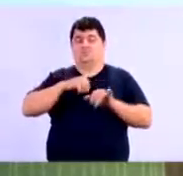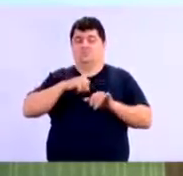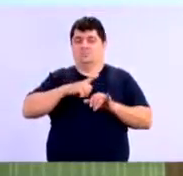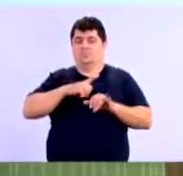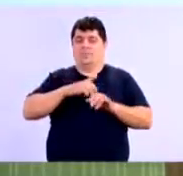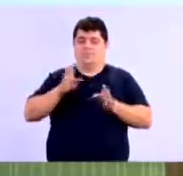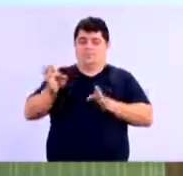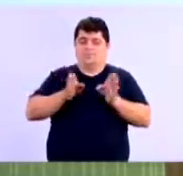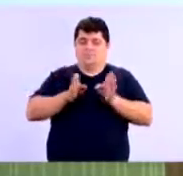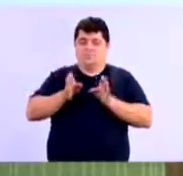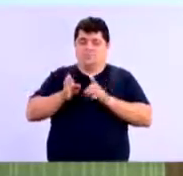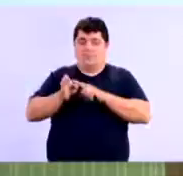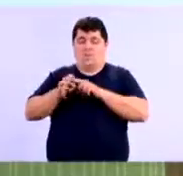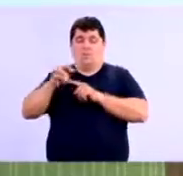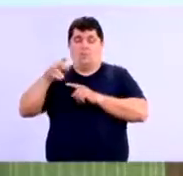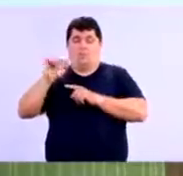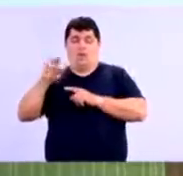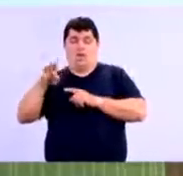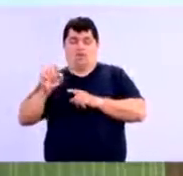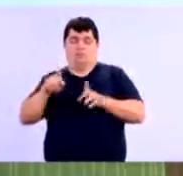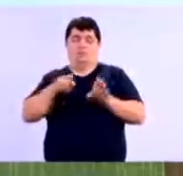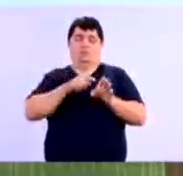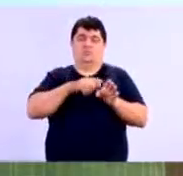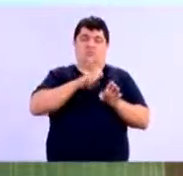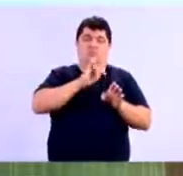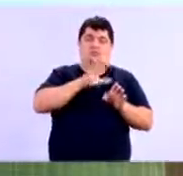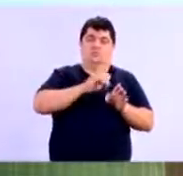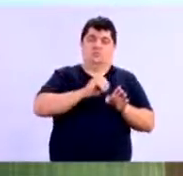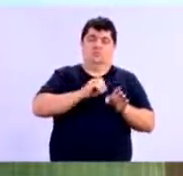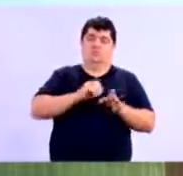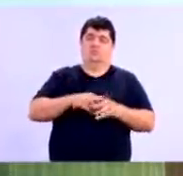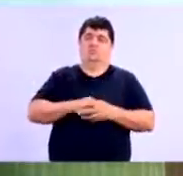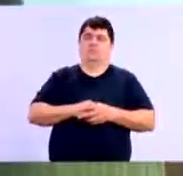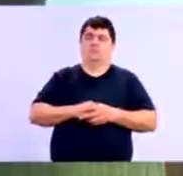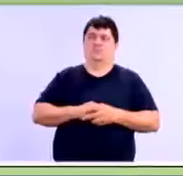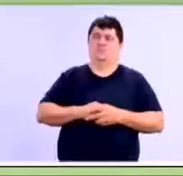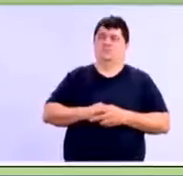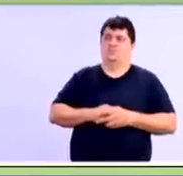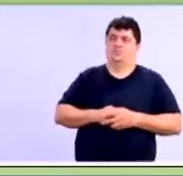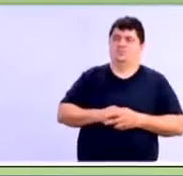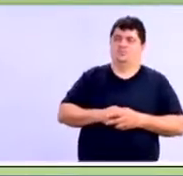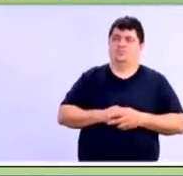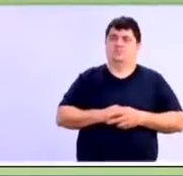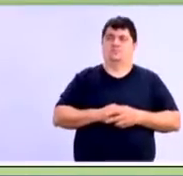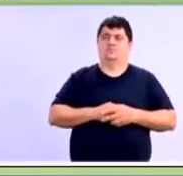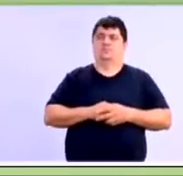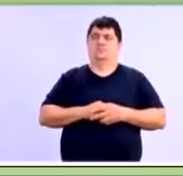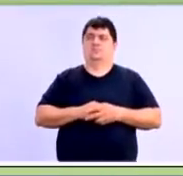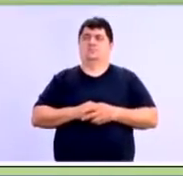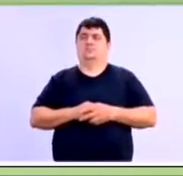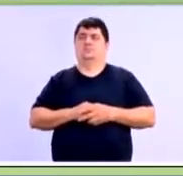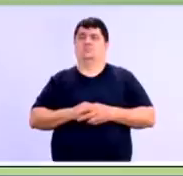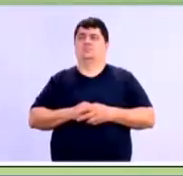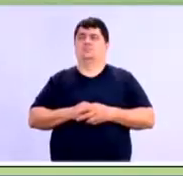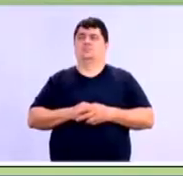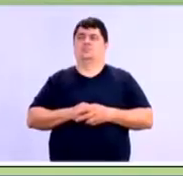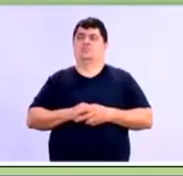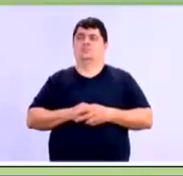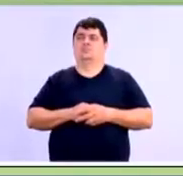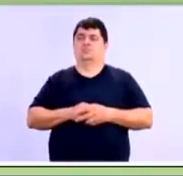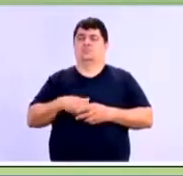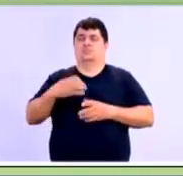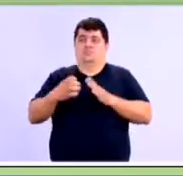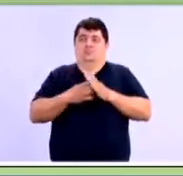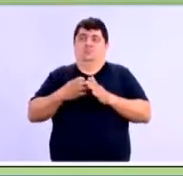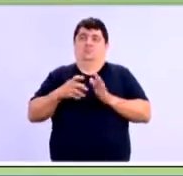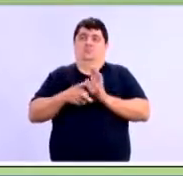os dois caminhos? Melhoria de margem, né? Melhoria de giro. Vamos lá? Então, a gente vai vendo aqui, olha só que interessante. A minha